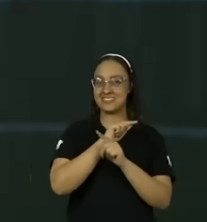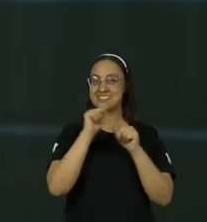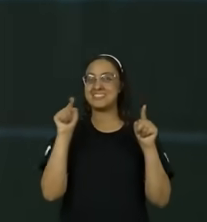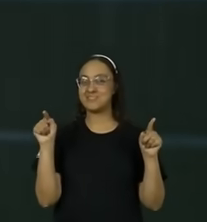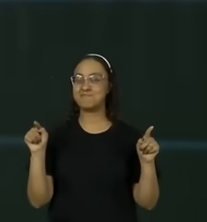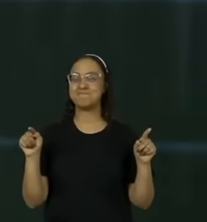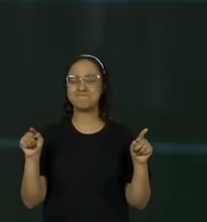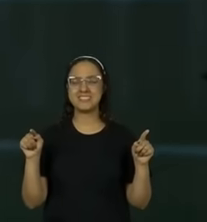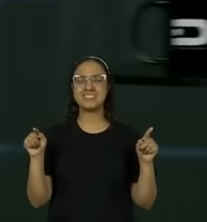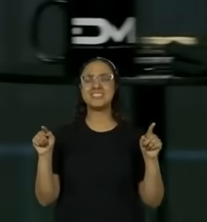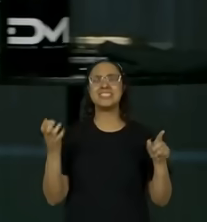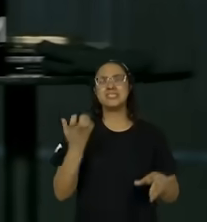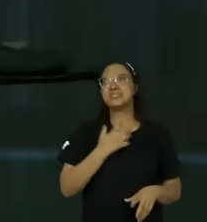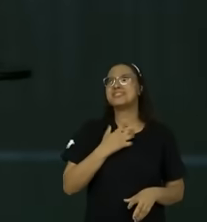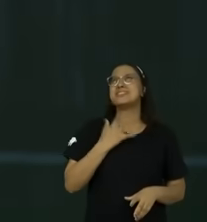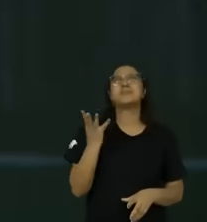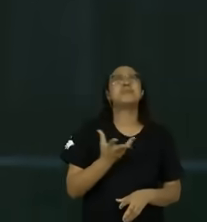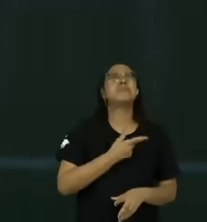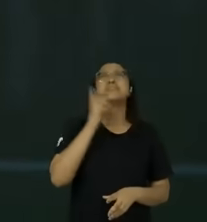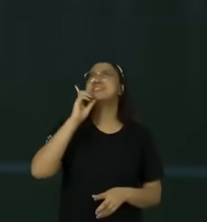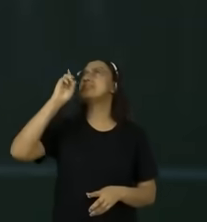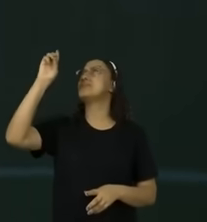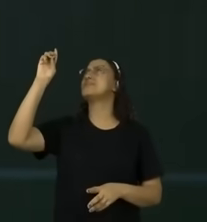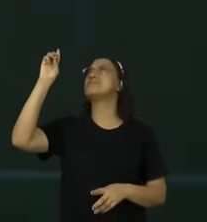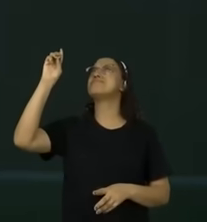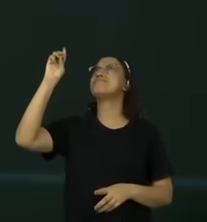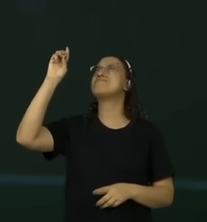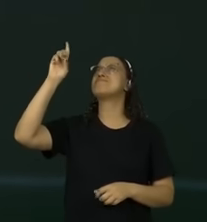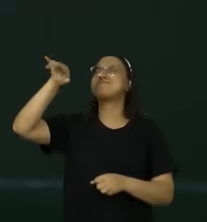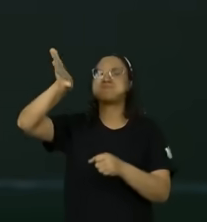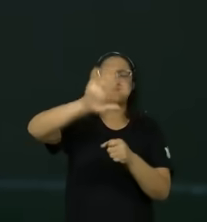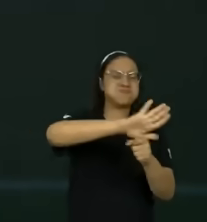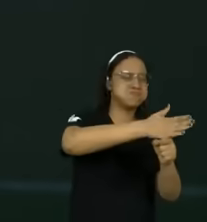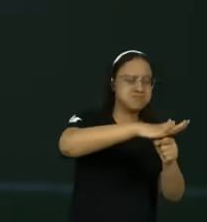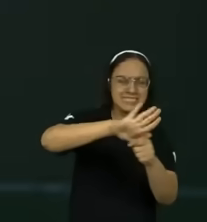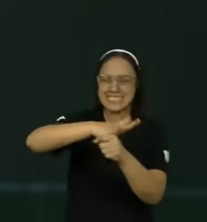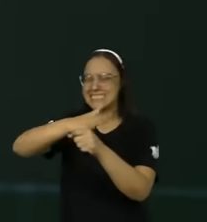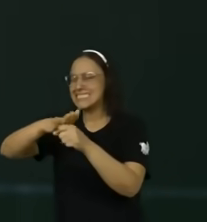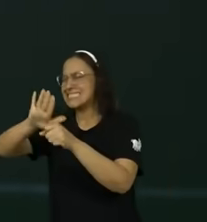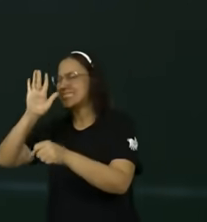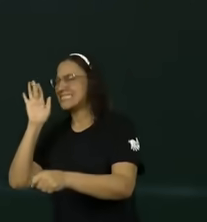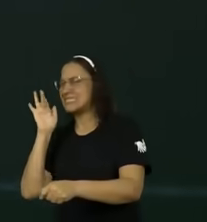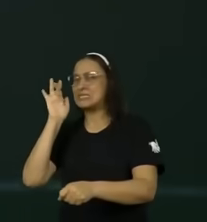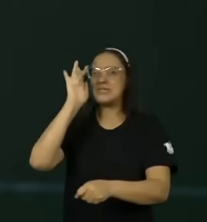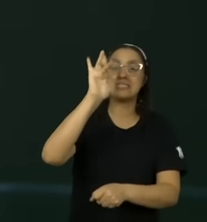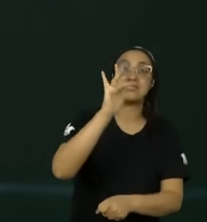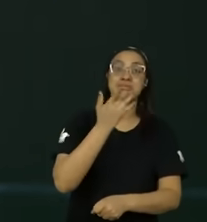de Deus inundando o teu coração e o meu coração nesta noite. Uma presença tão poderosa que muda tudo.